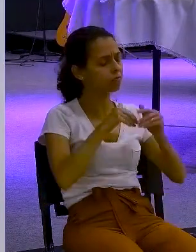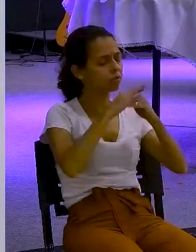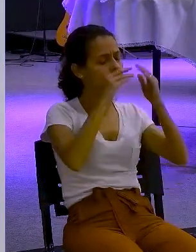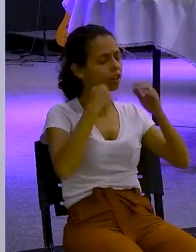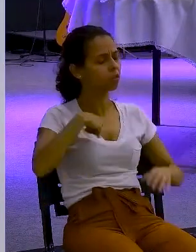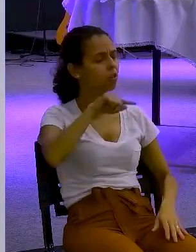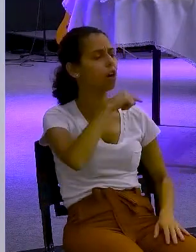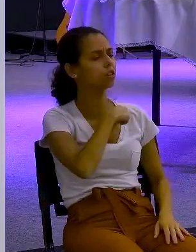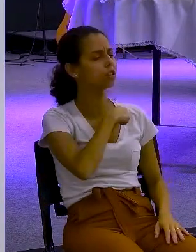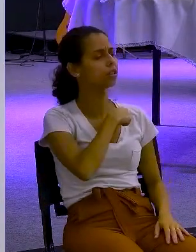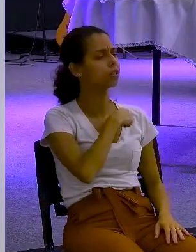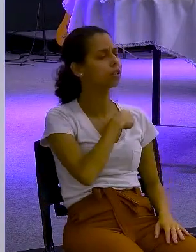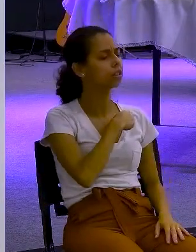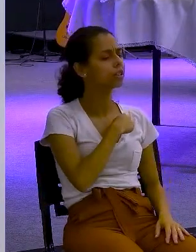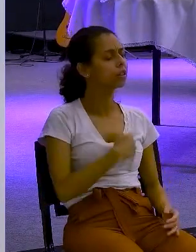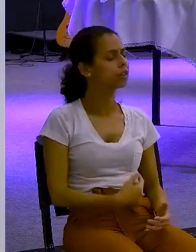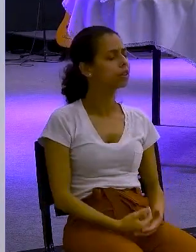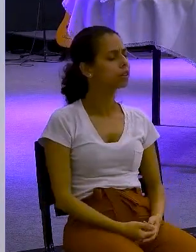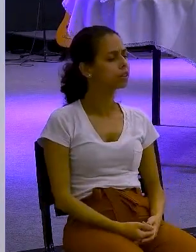Espírito Santo.